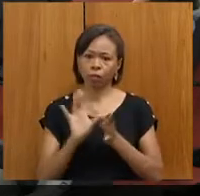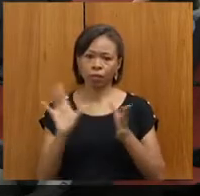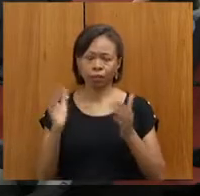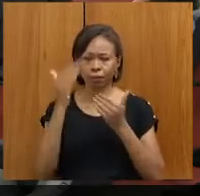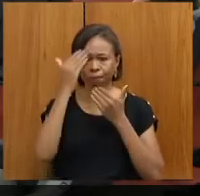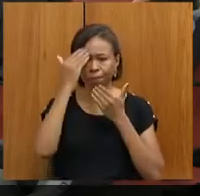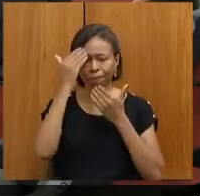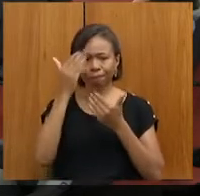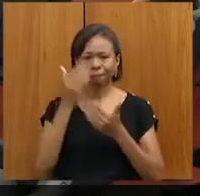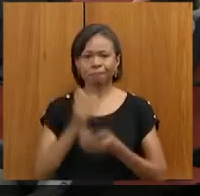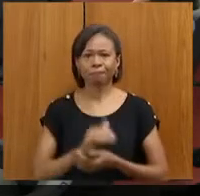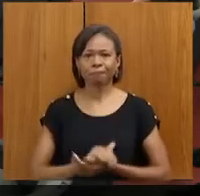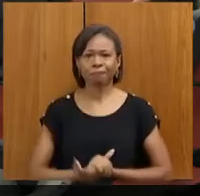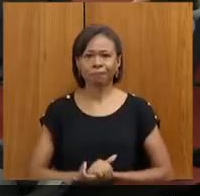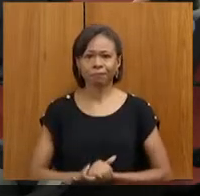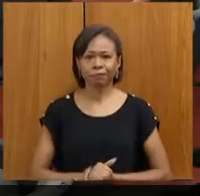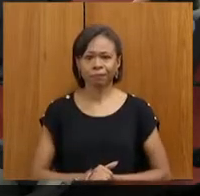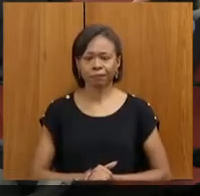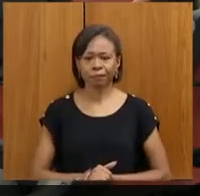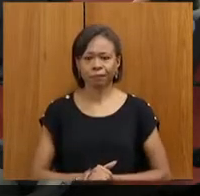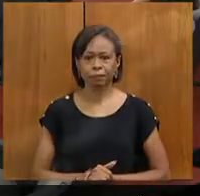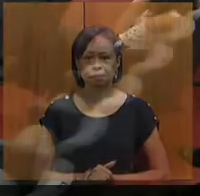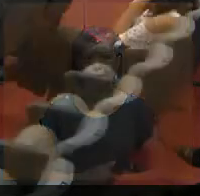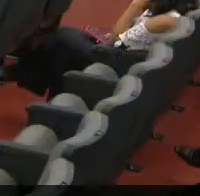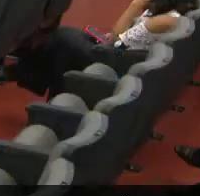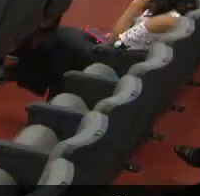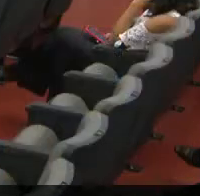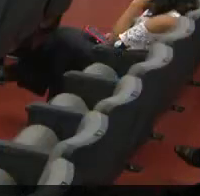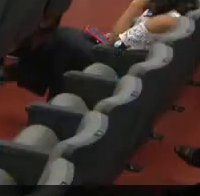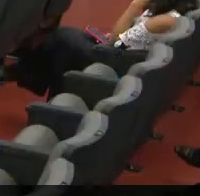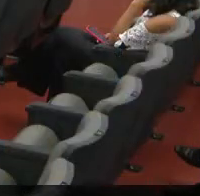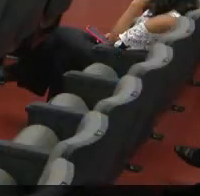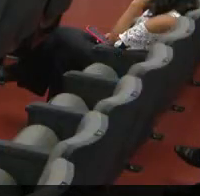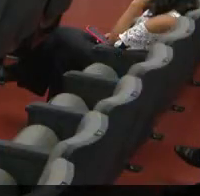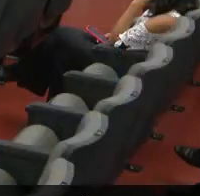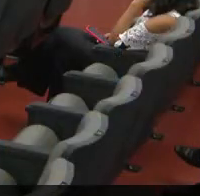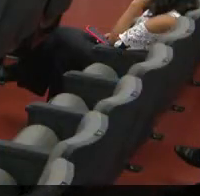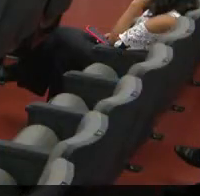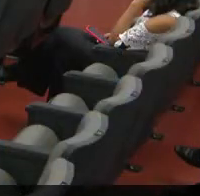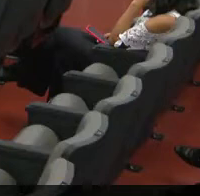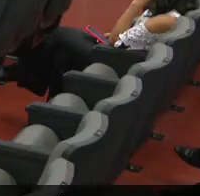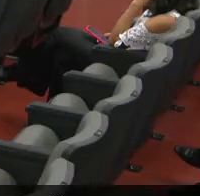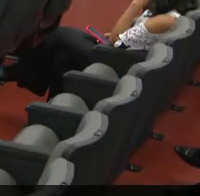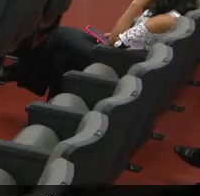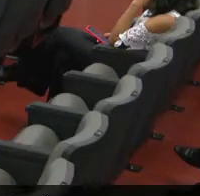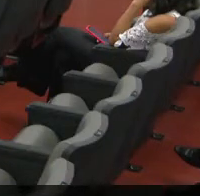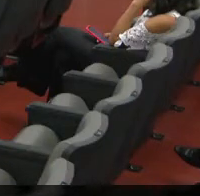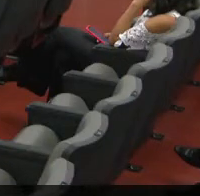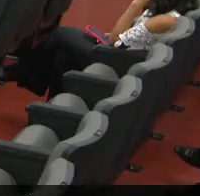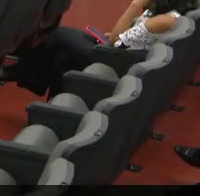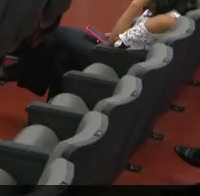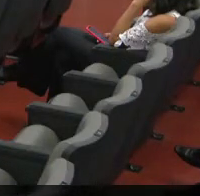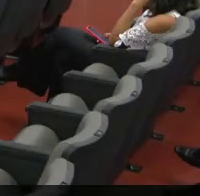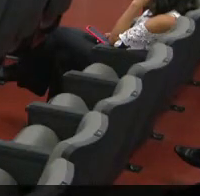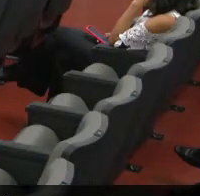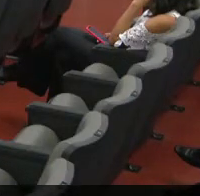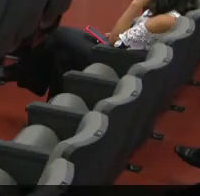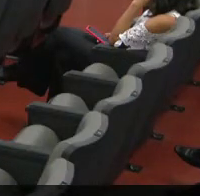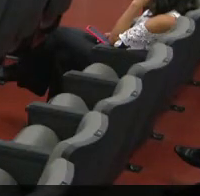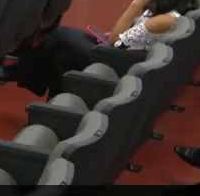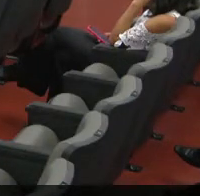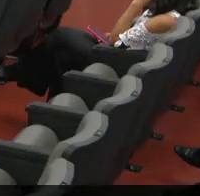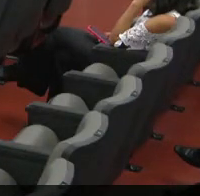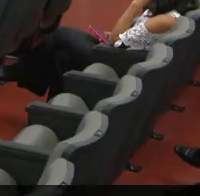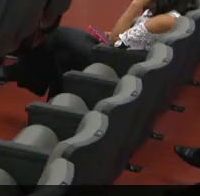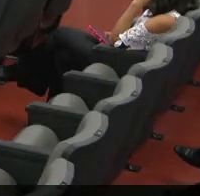obrigado pela oportunidade na agora é certamente nós vamos seguir o que foi definido aqui